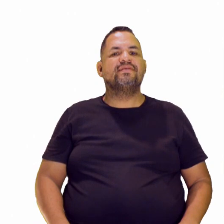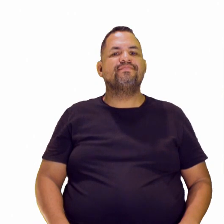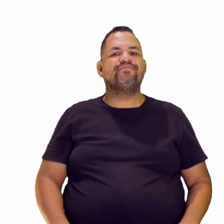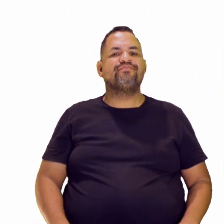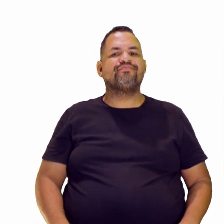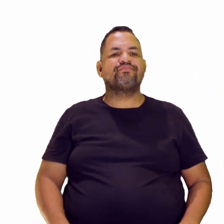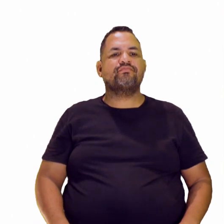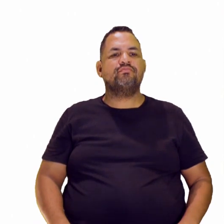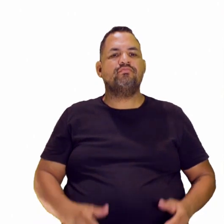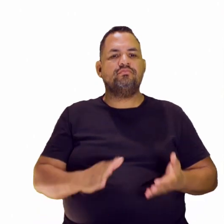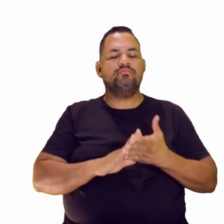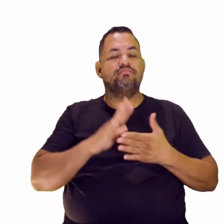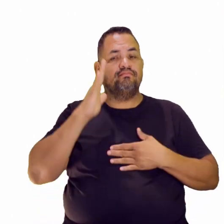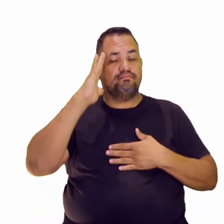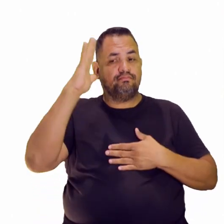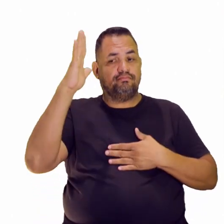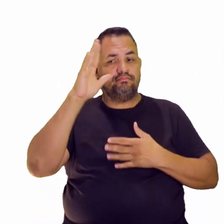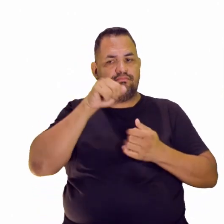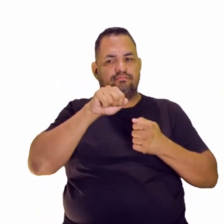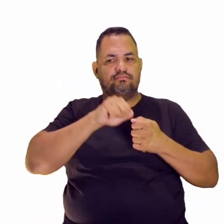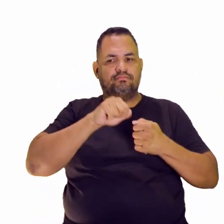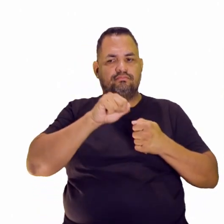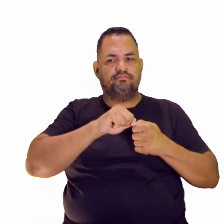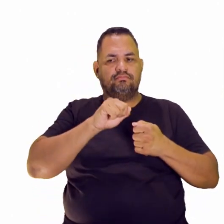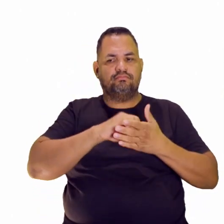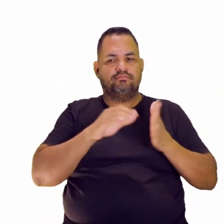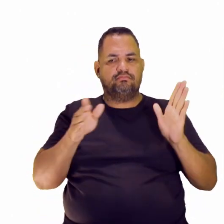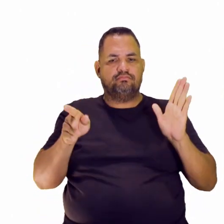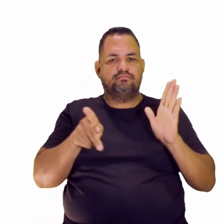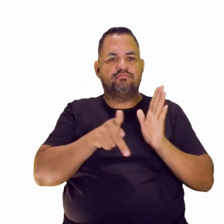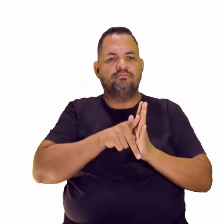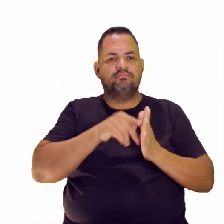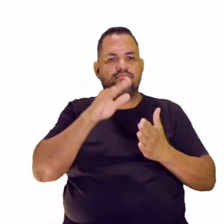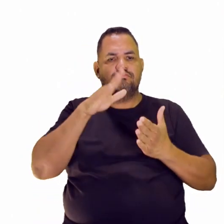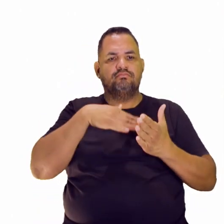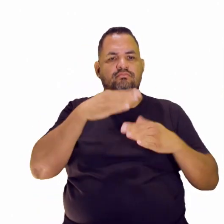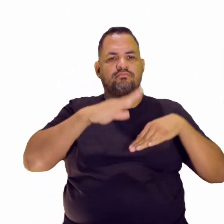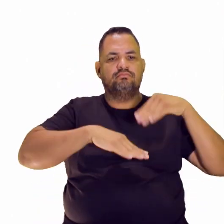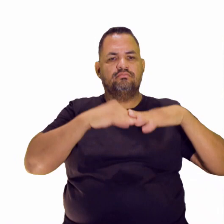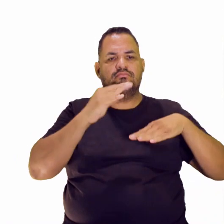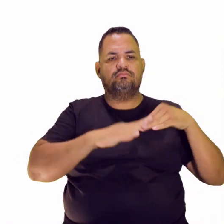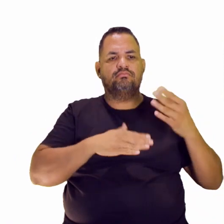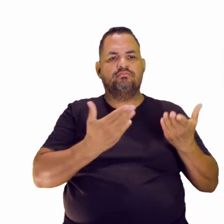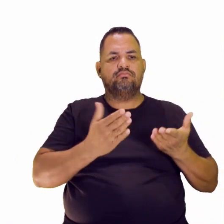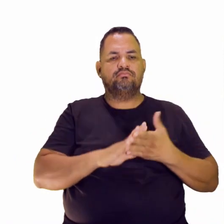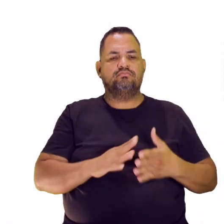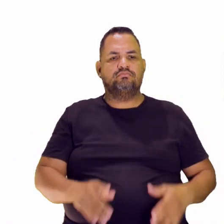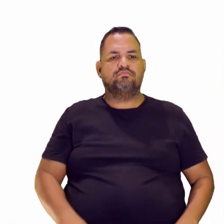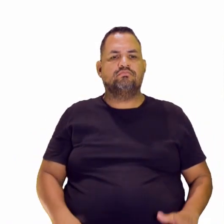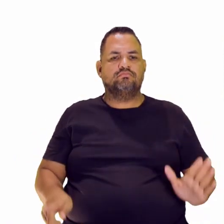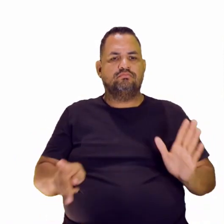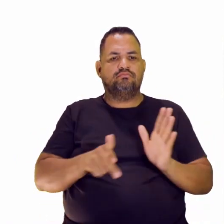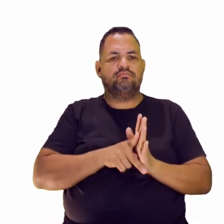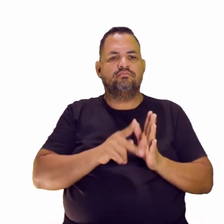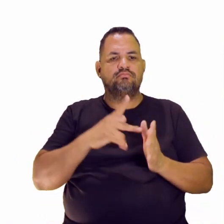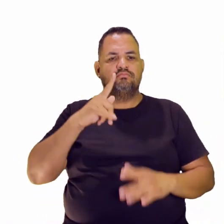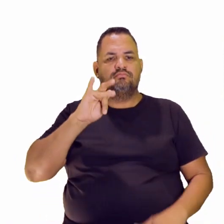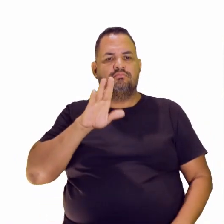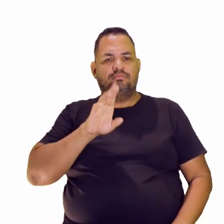Pois essa cena foi produzida pela imaginação do pintor. O